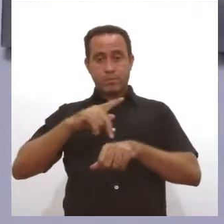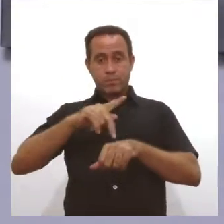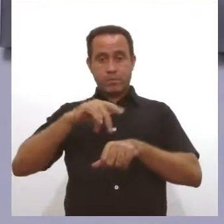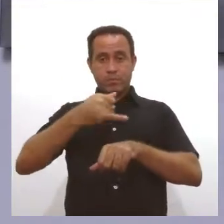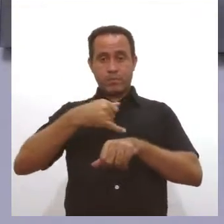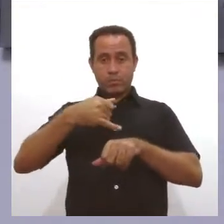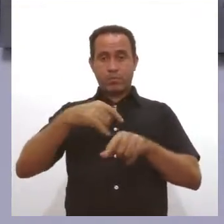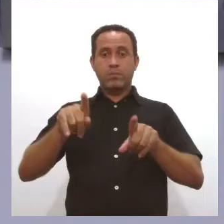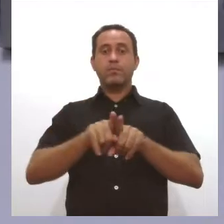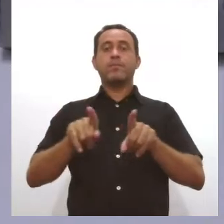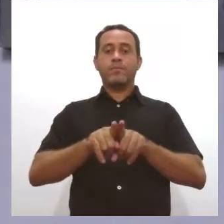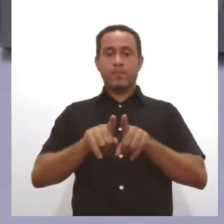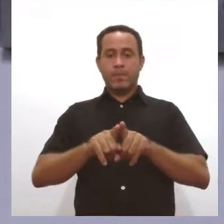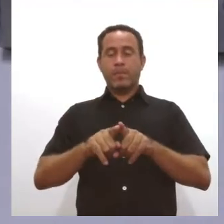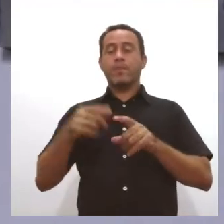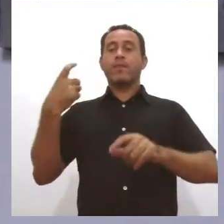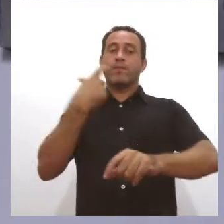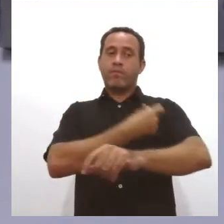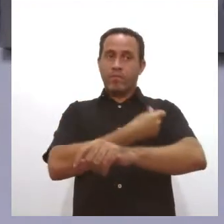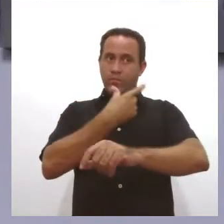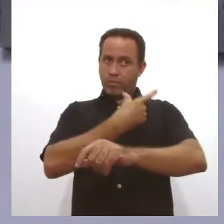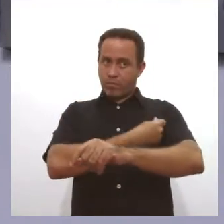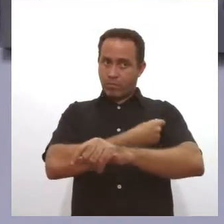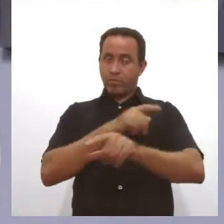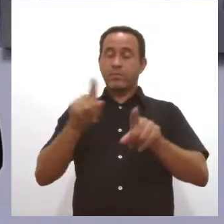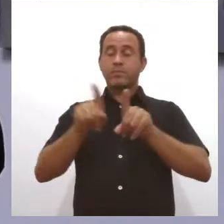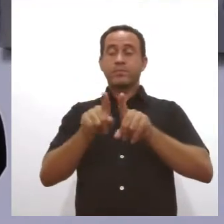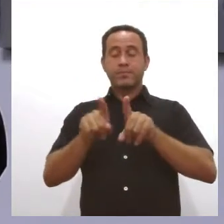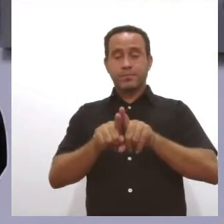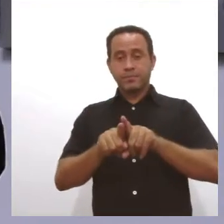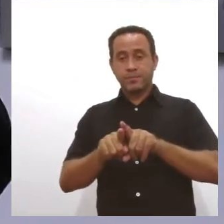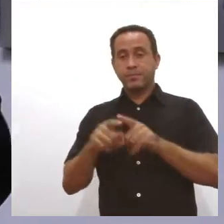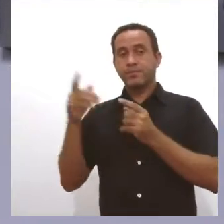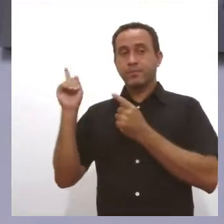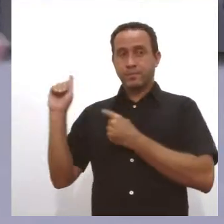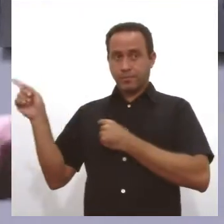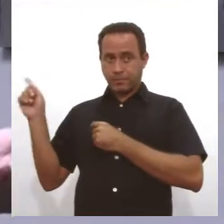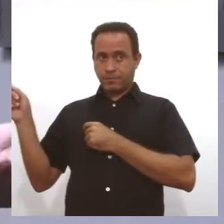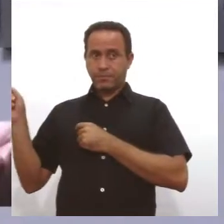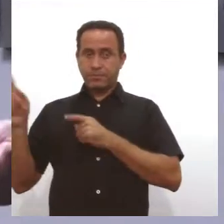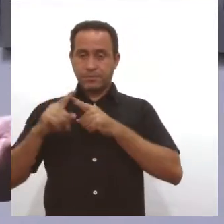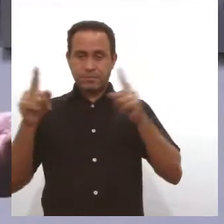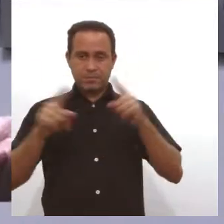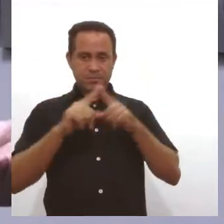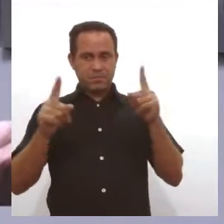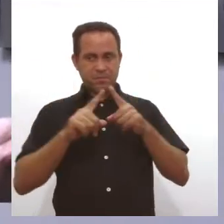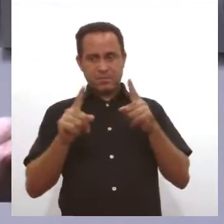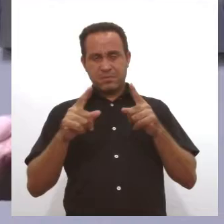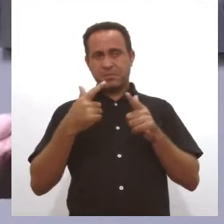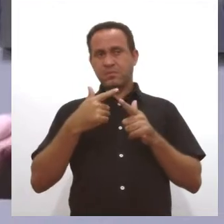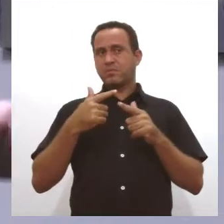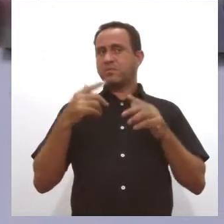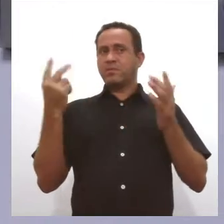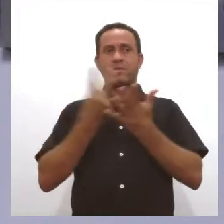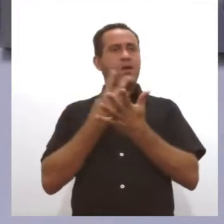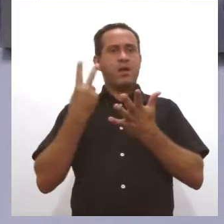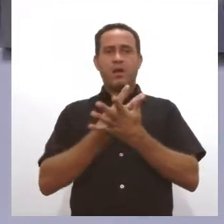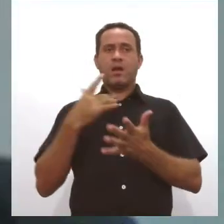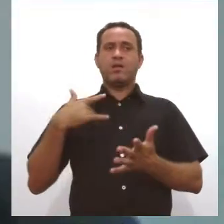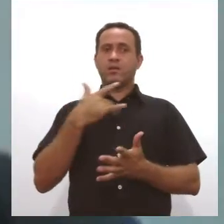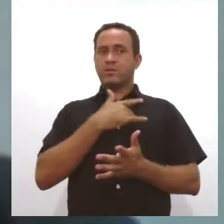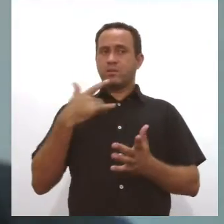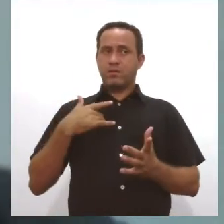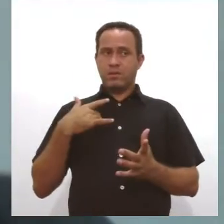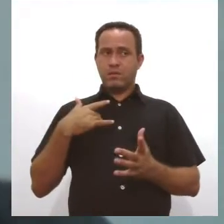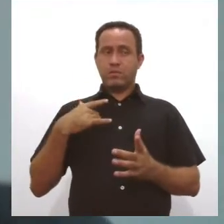as críticas à questão da vacina em Sergipe. Para ele, as críticas a Belivaldo são de cunho político e não de saúde pública.